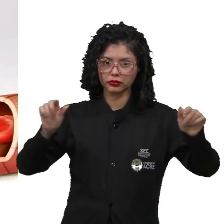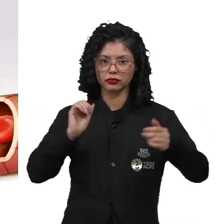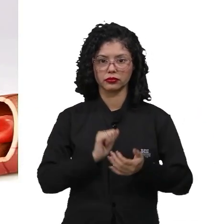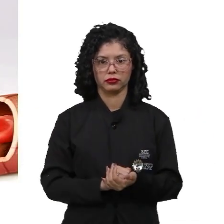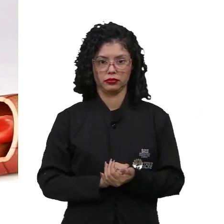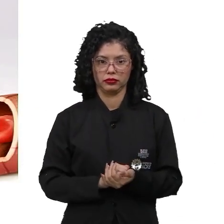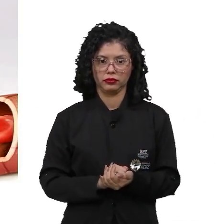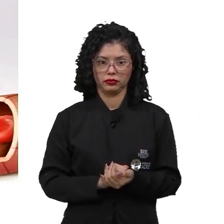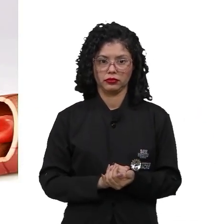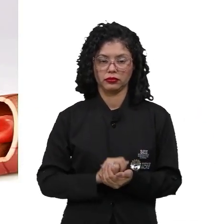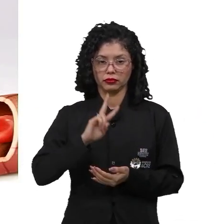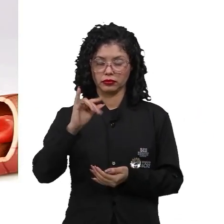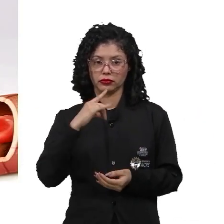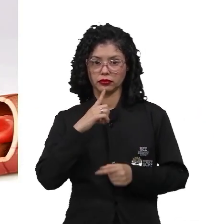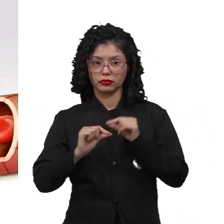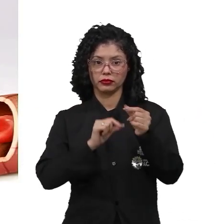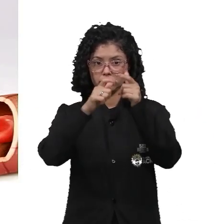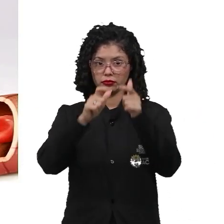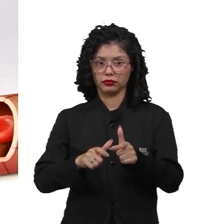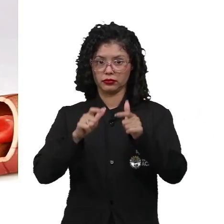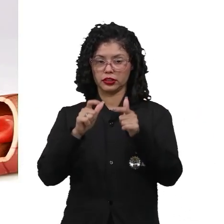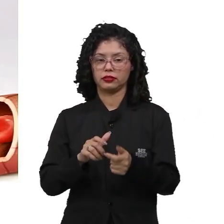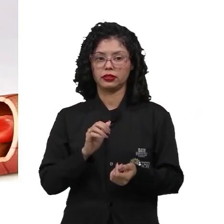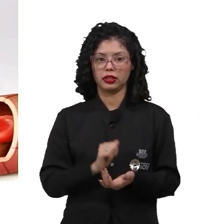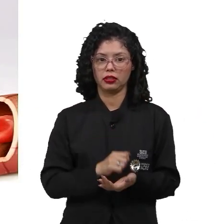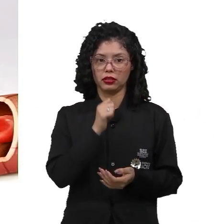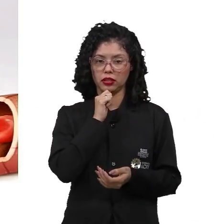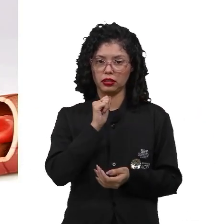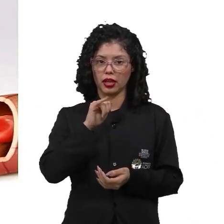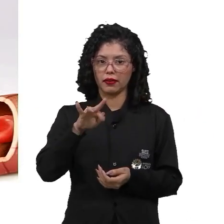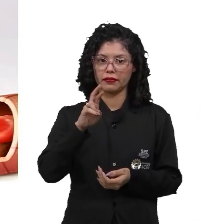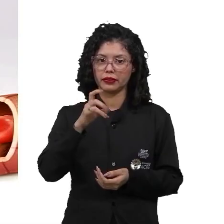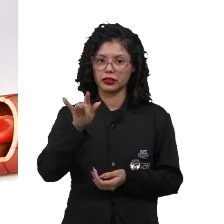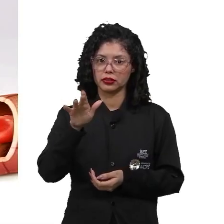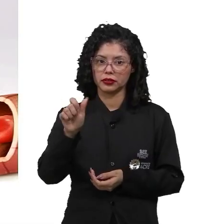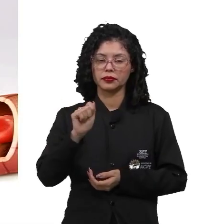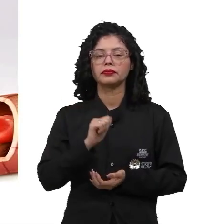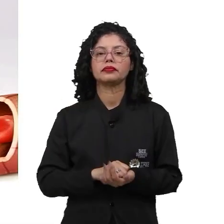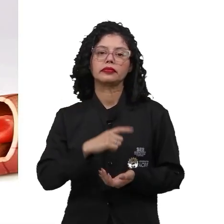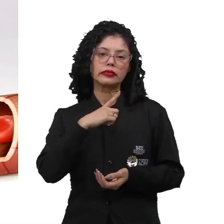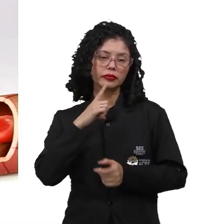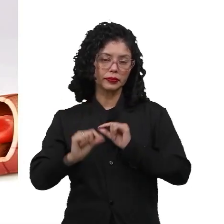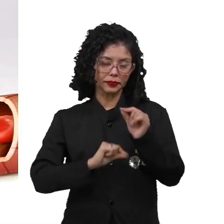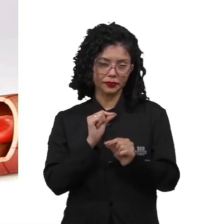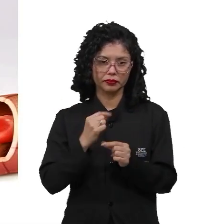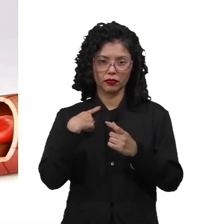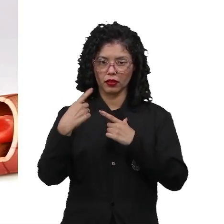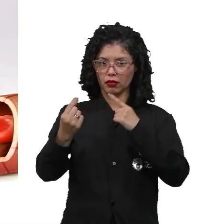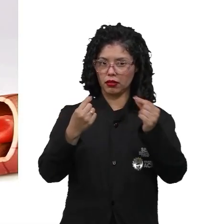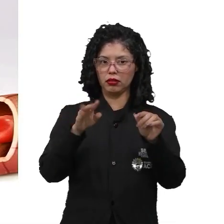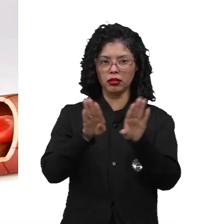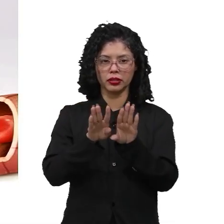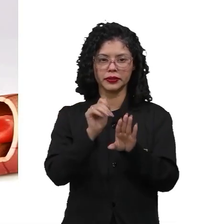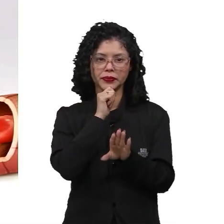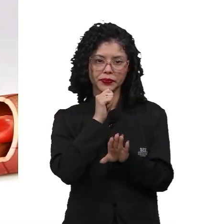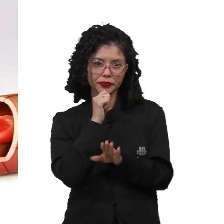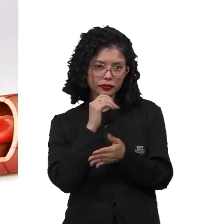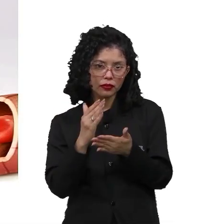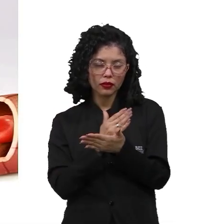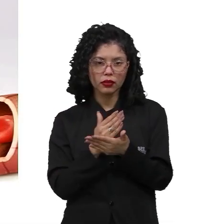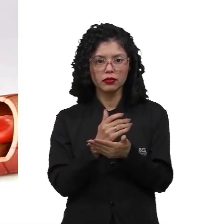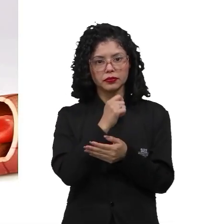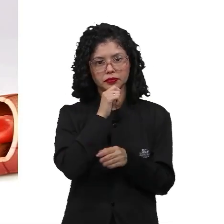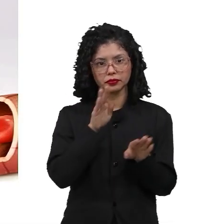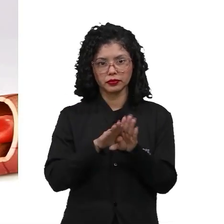e elas vão ali para o local da infecção. Então, aqui, ó, eles vão sair, aqui a gente tem alguns neutrófilos, né,